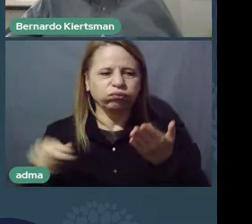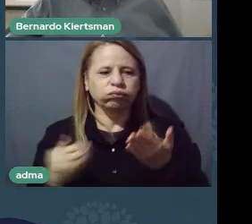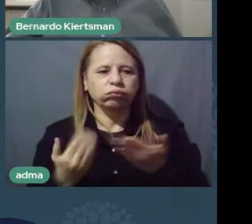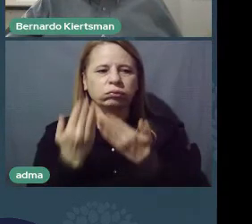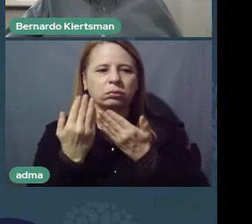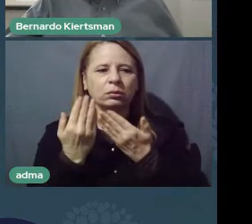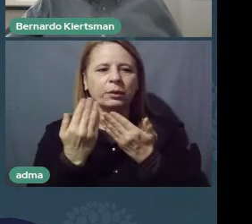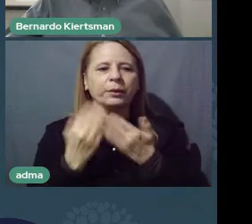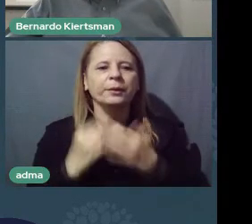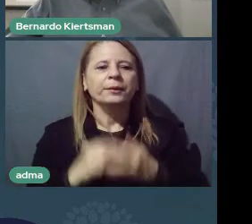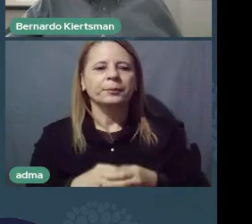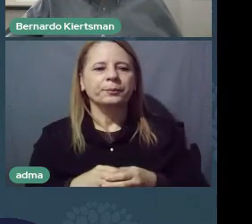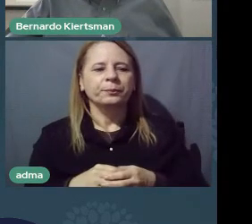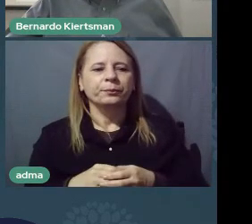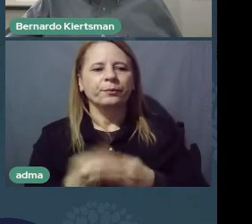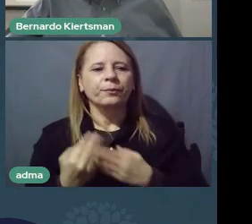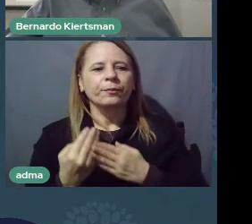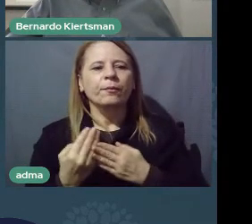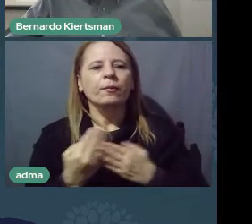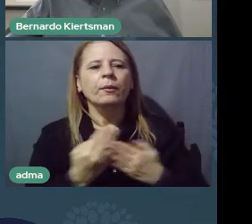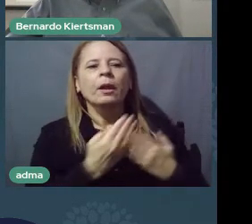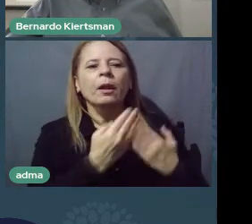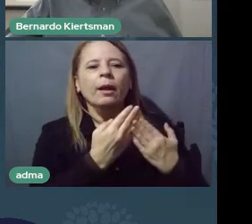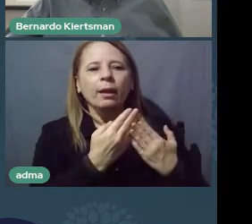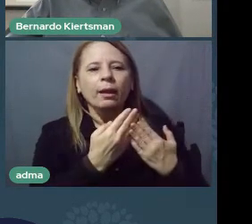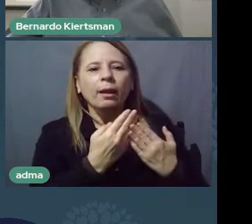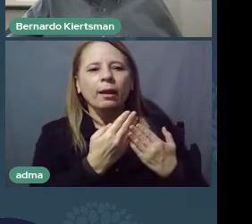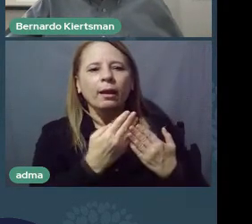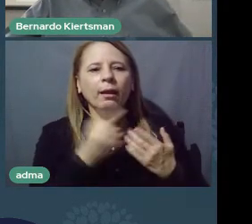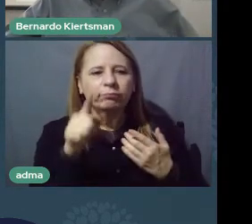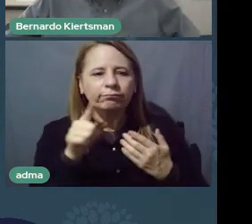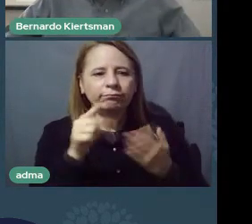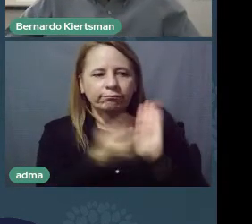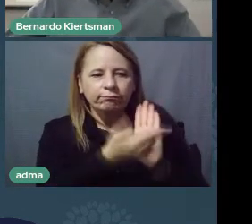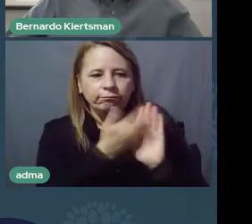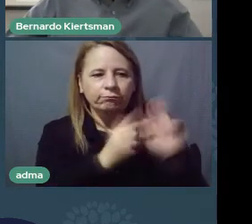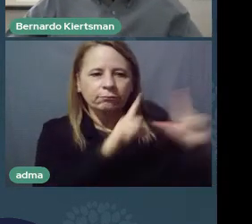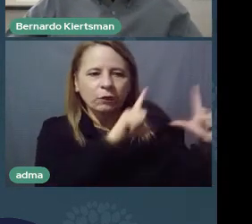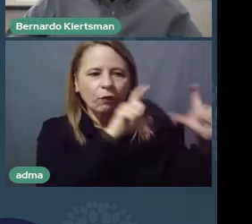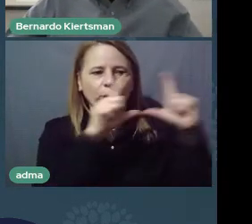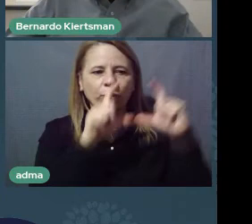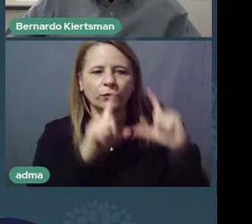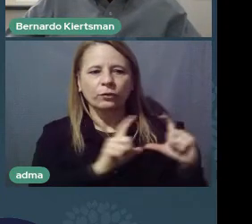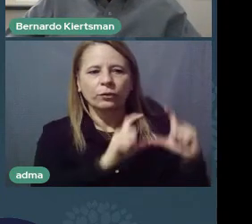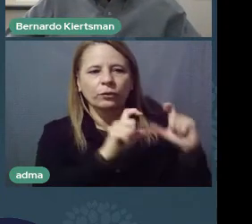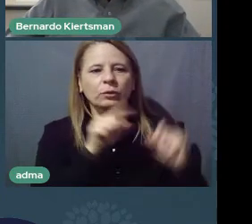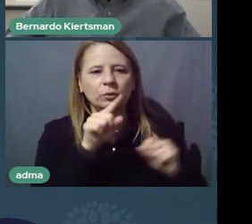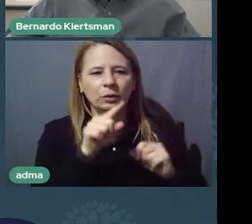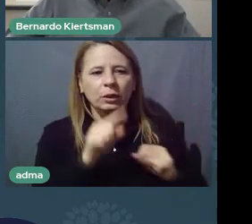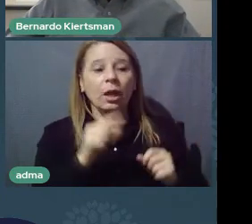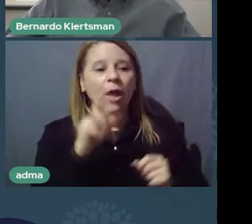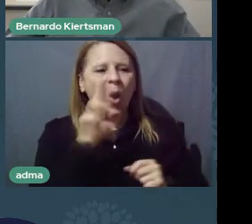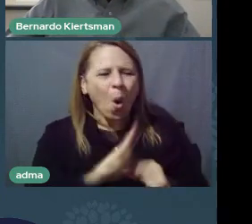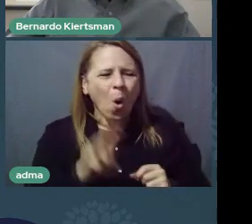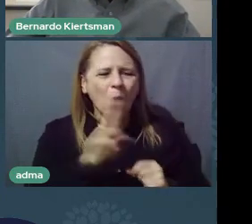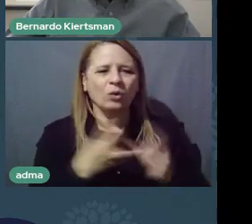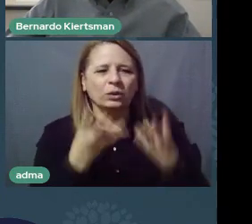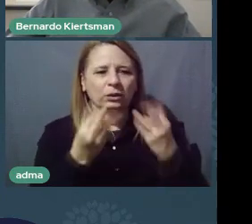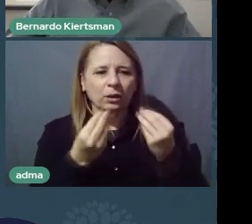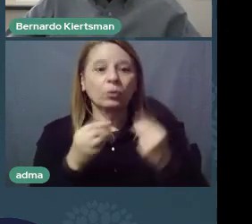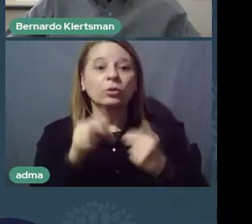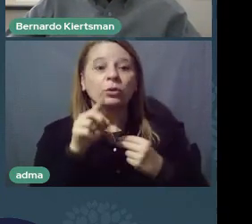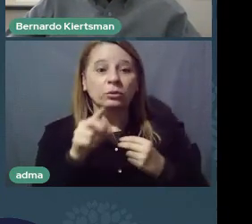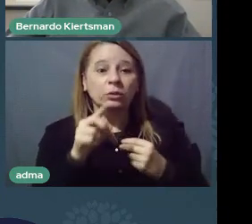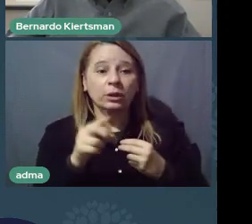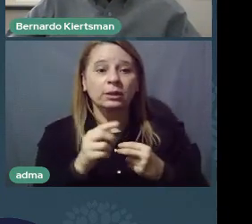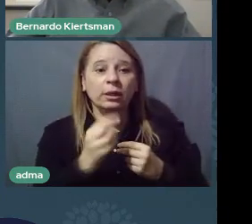Aí vocês têm uma série grande de dispositivos. O que é muito utilizado e que a gente usa é o